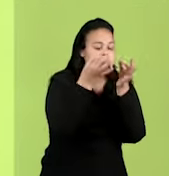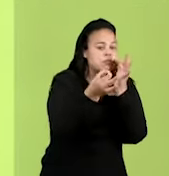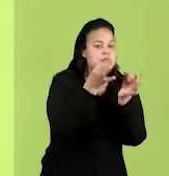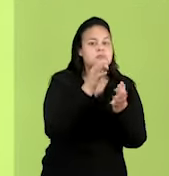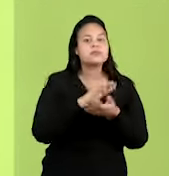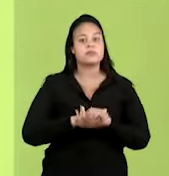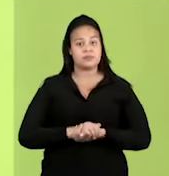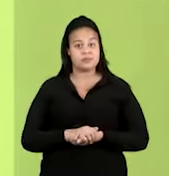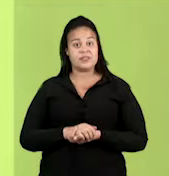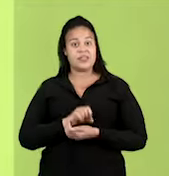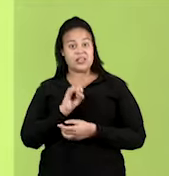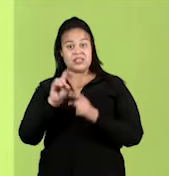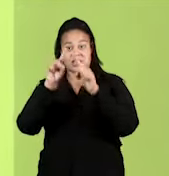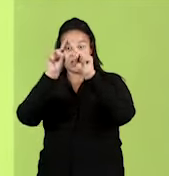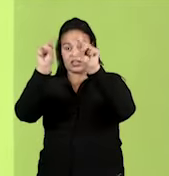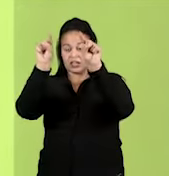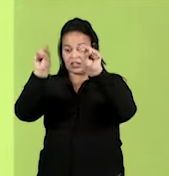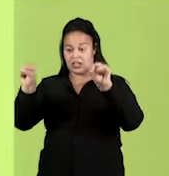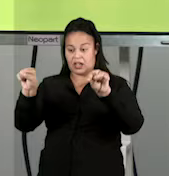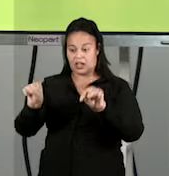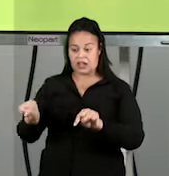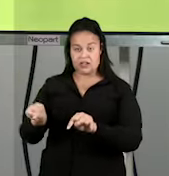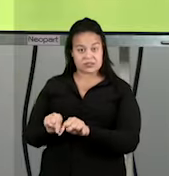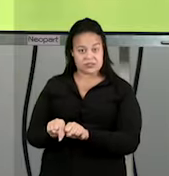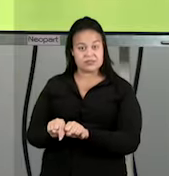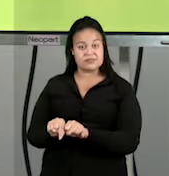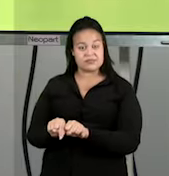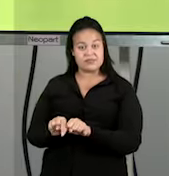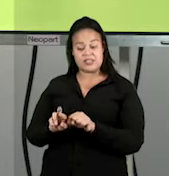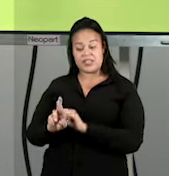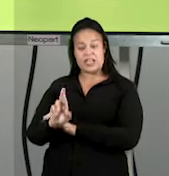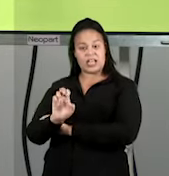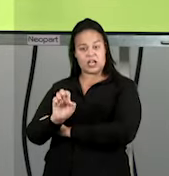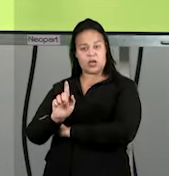quando um polígono regular estiver